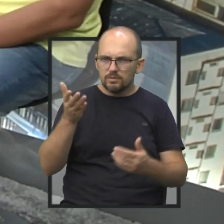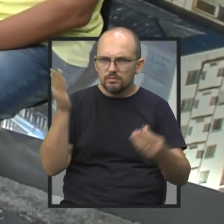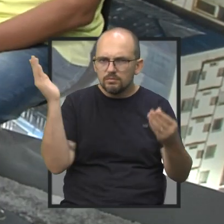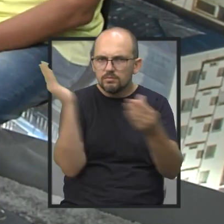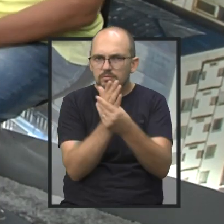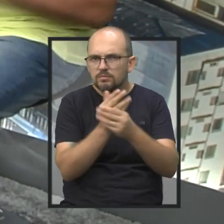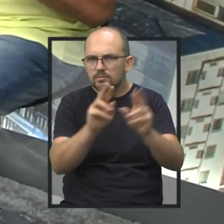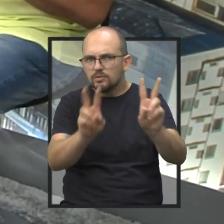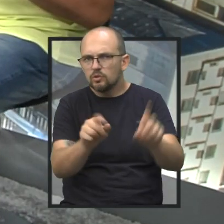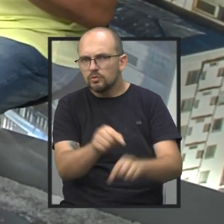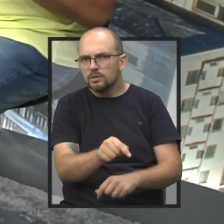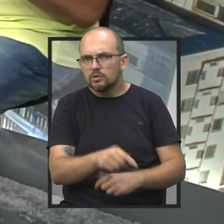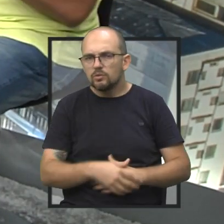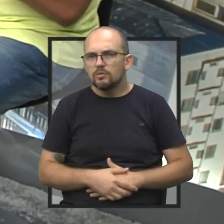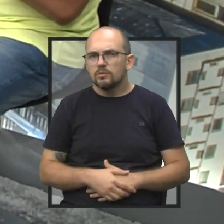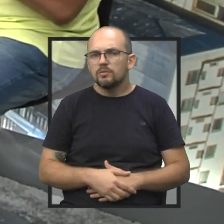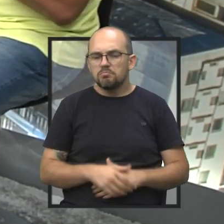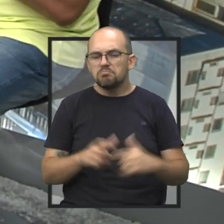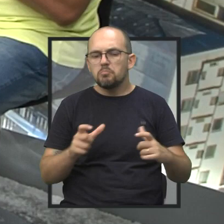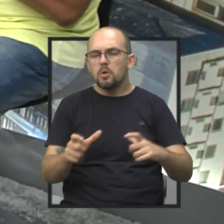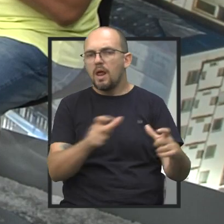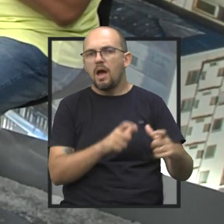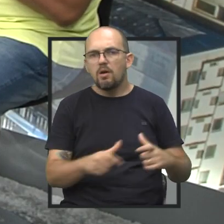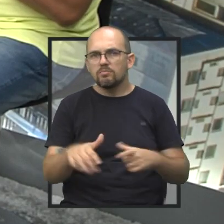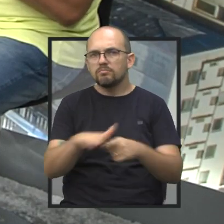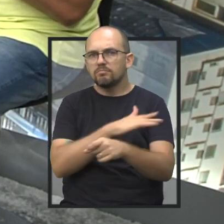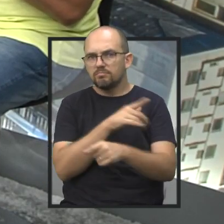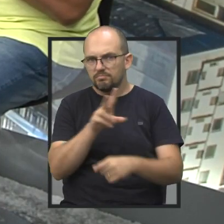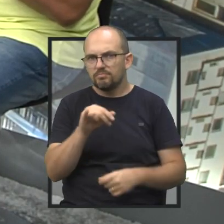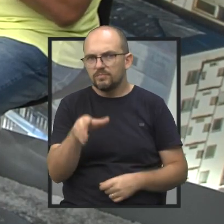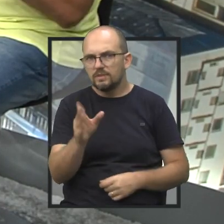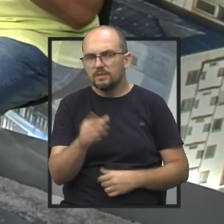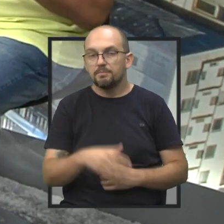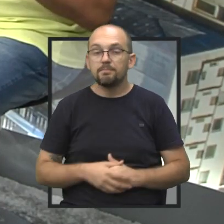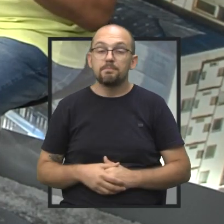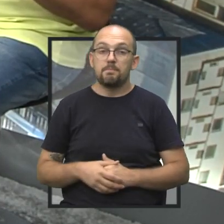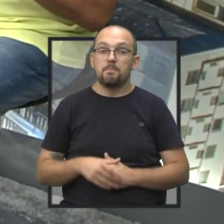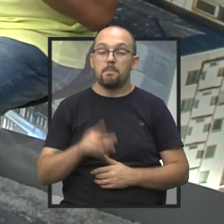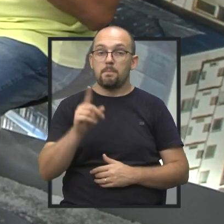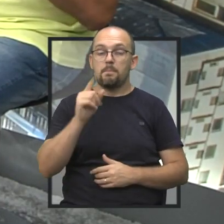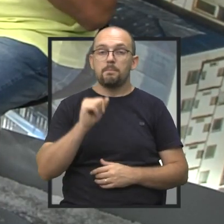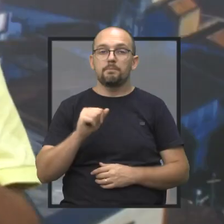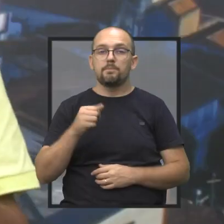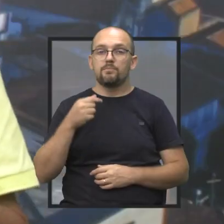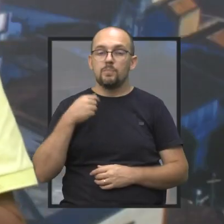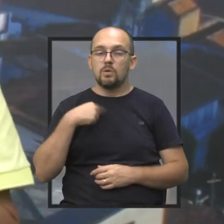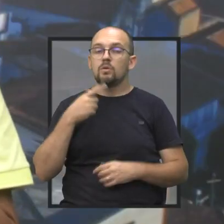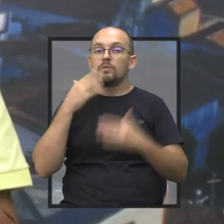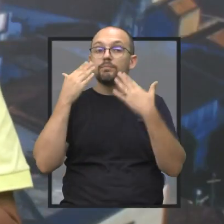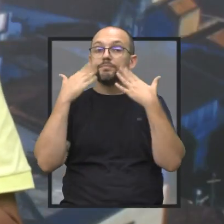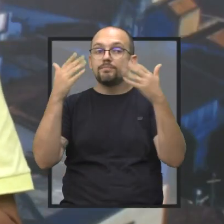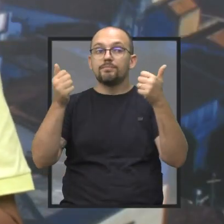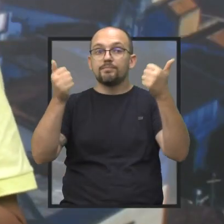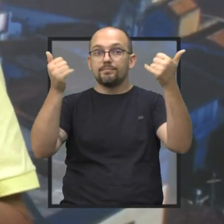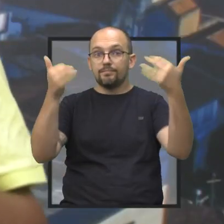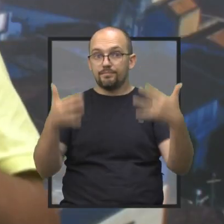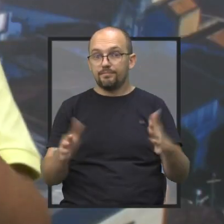justiça com essa questão? Os tapa-buracos ali? Eu vou passar aqui